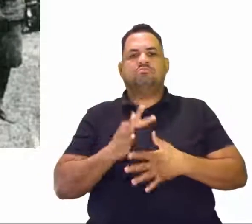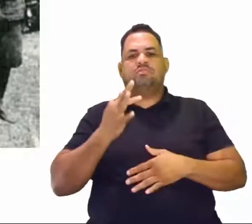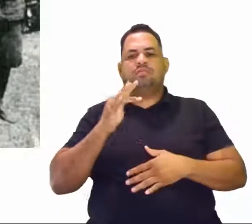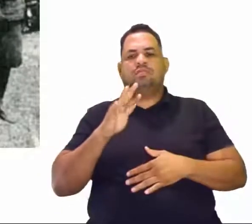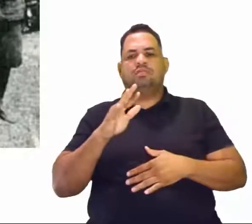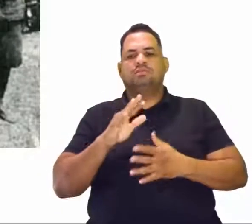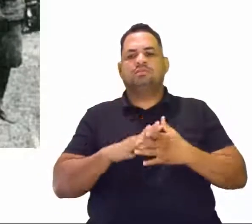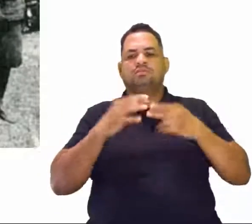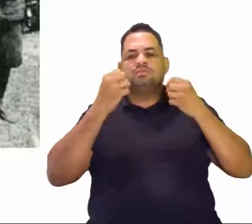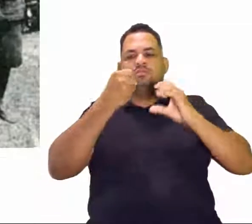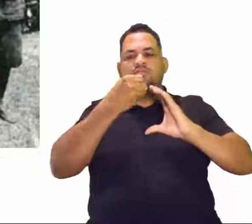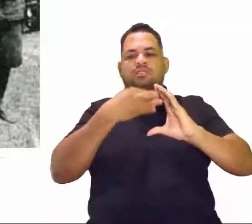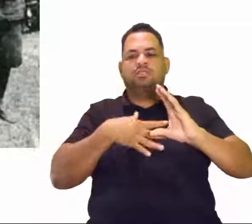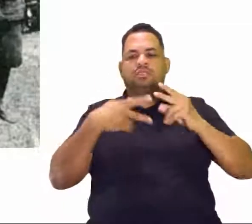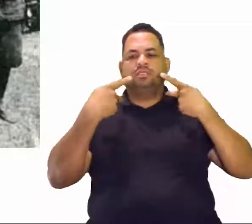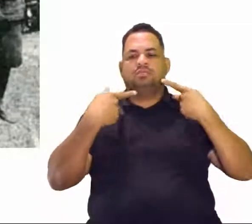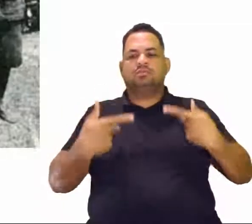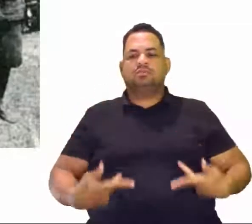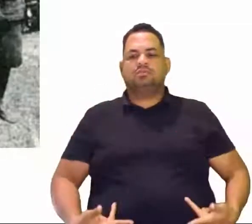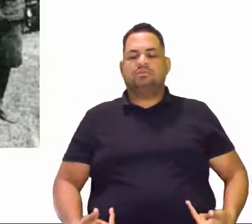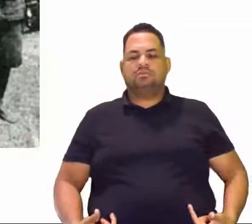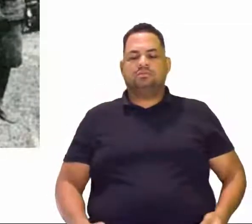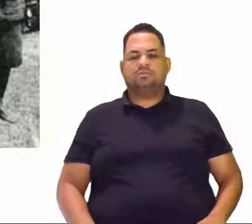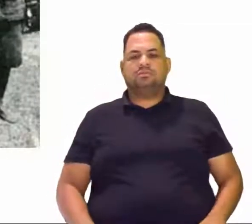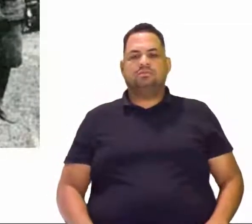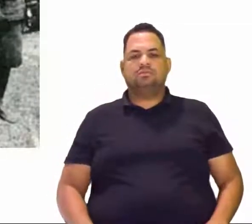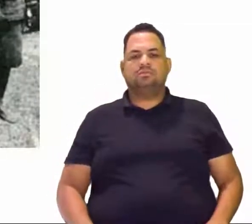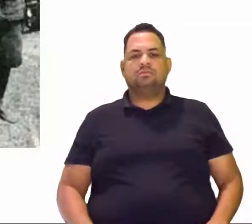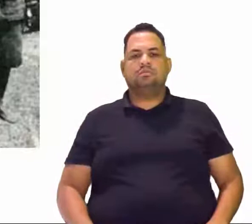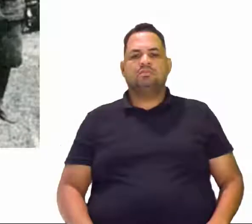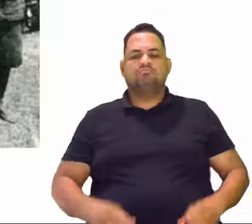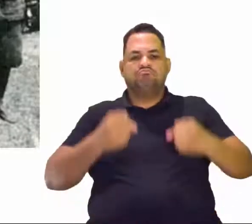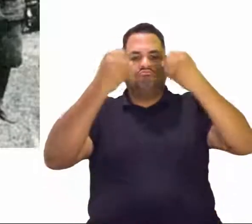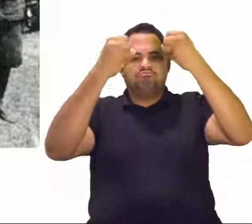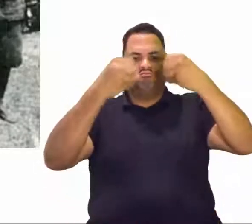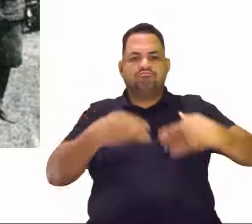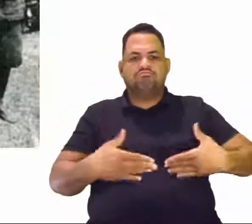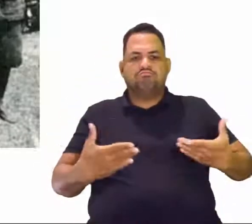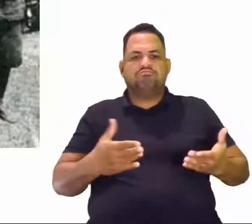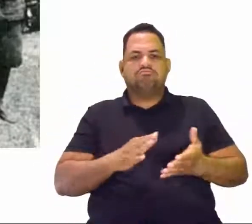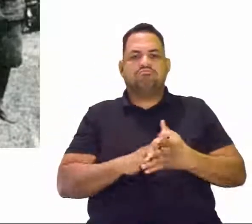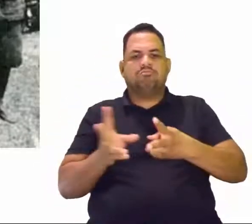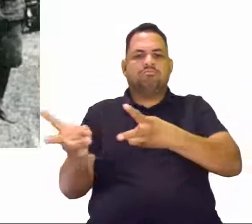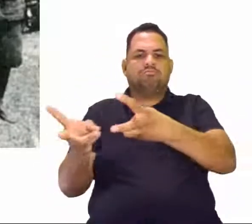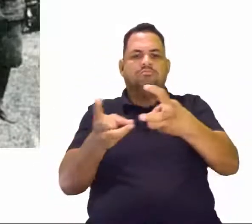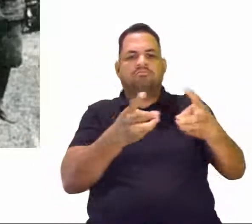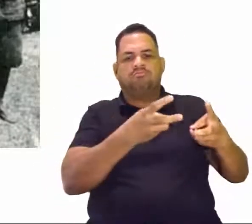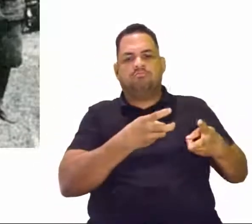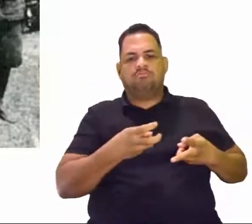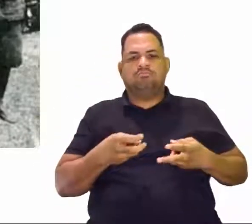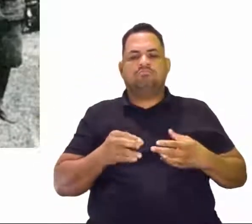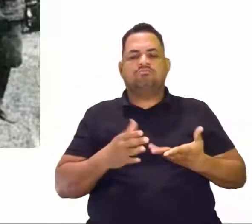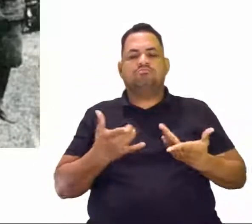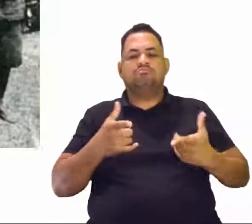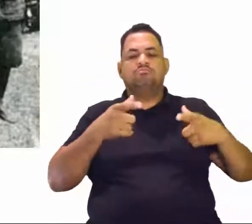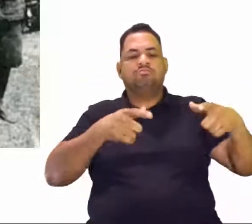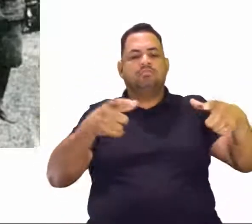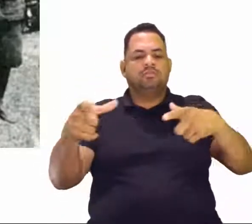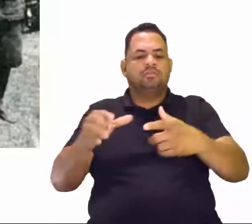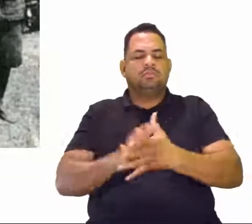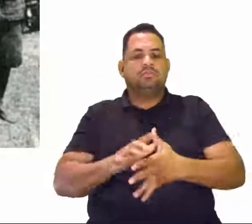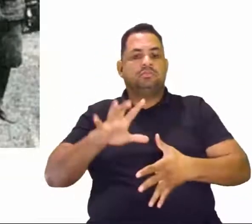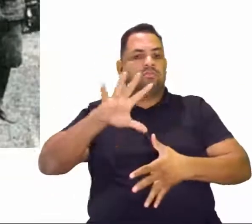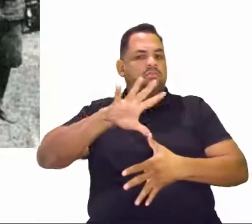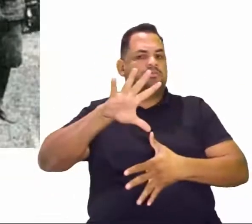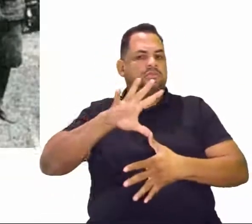fenótipos Essa foi a justificativa de explorar ali não só